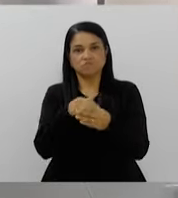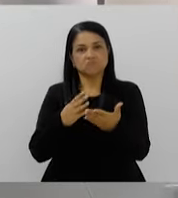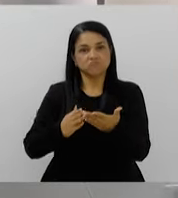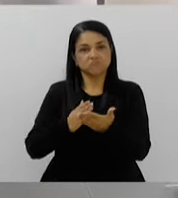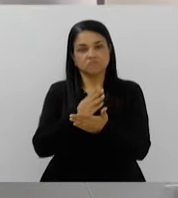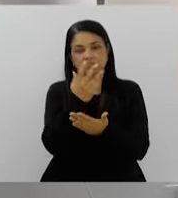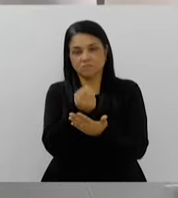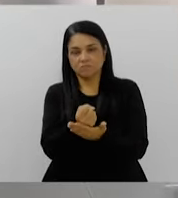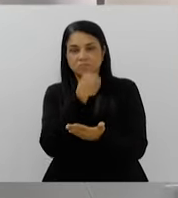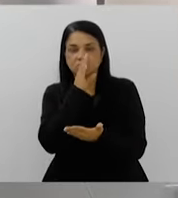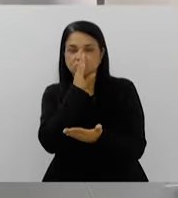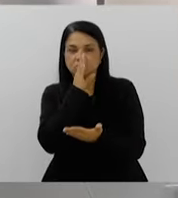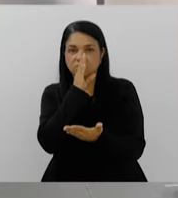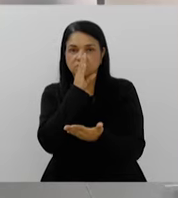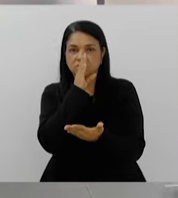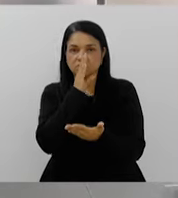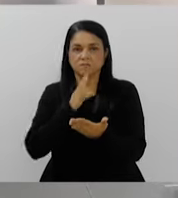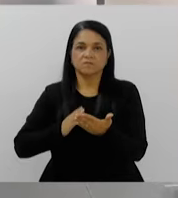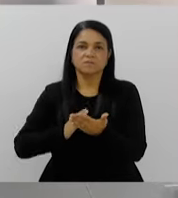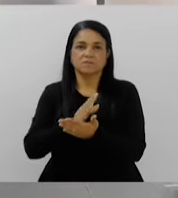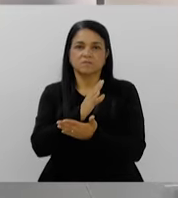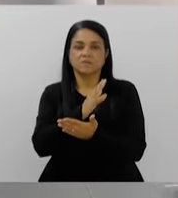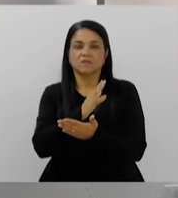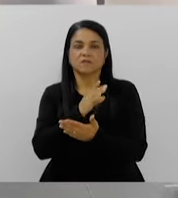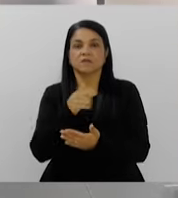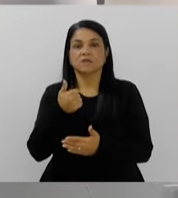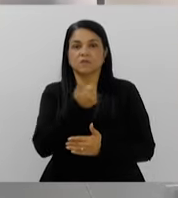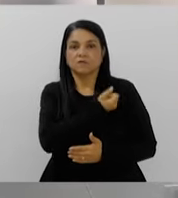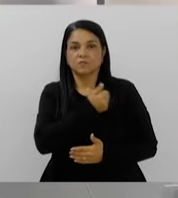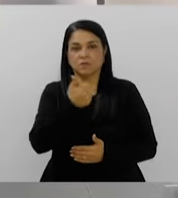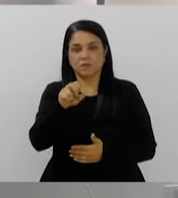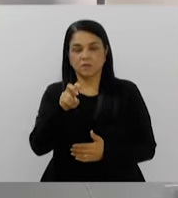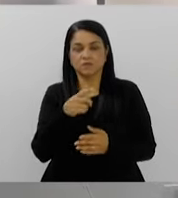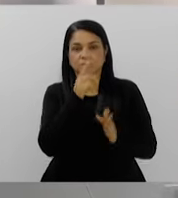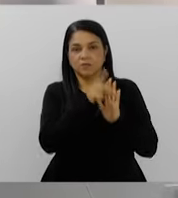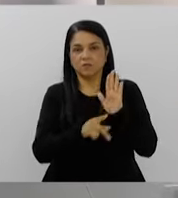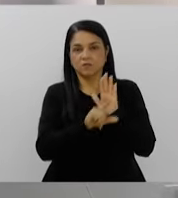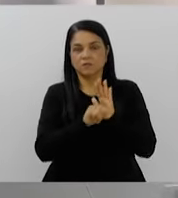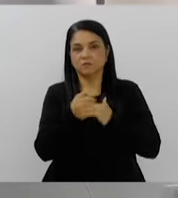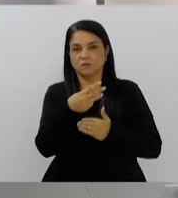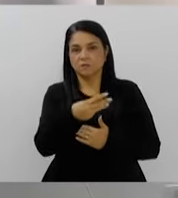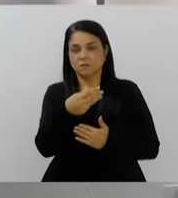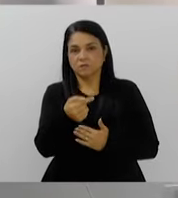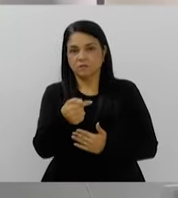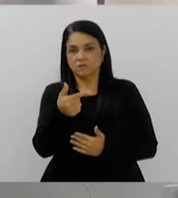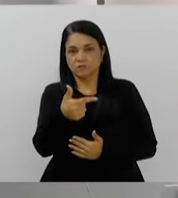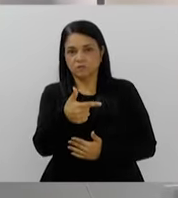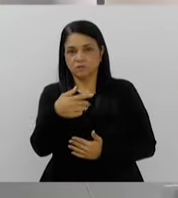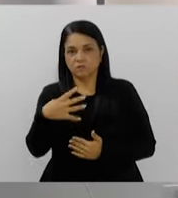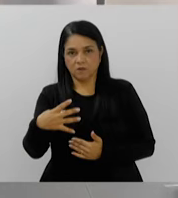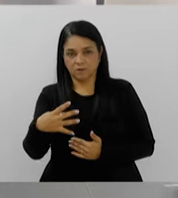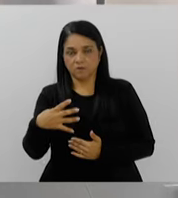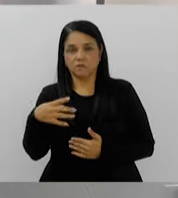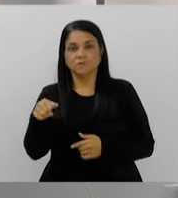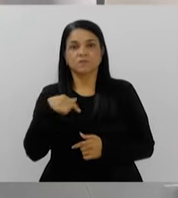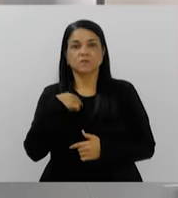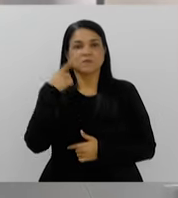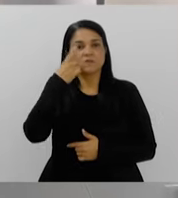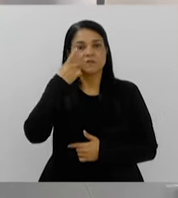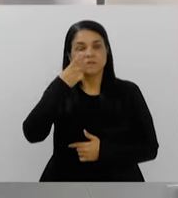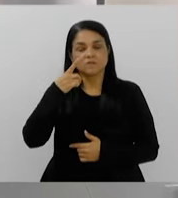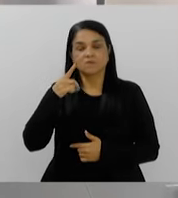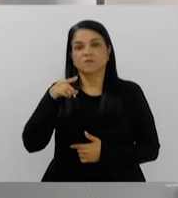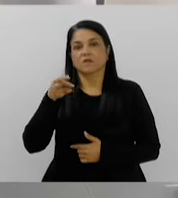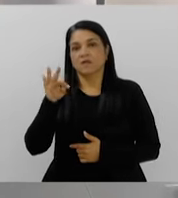aprovam, permaneçam como estão. Aprovado. 15 da pauta. Projeto de lei 3727 de 24, de autoria do deputado Elton Cristo,